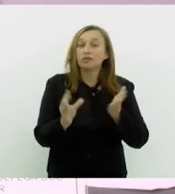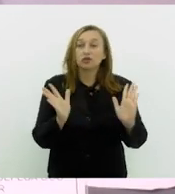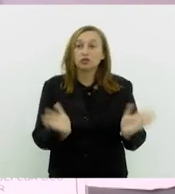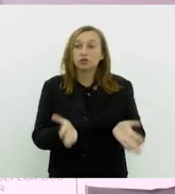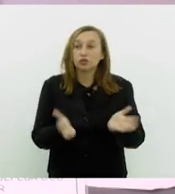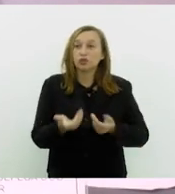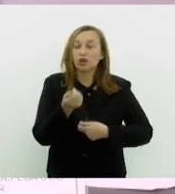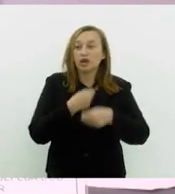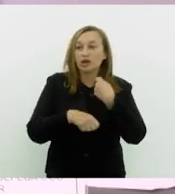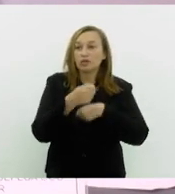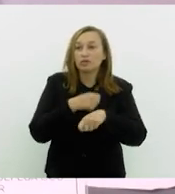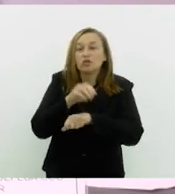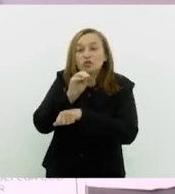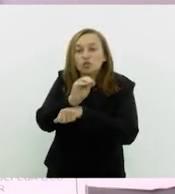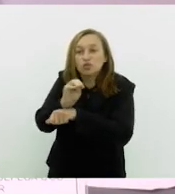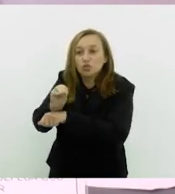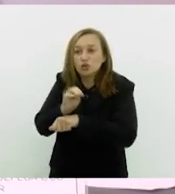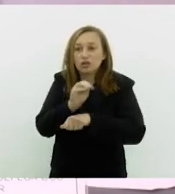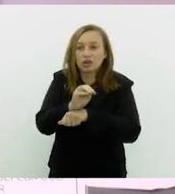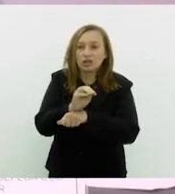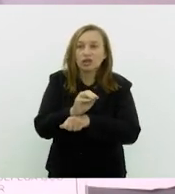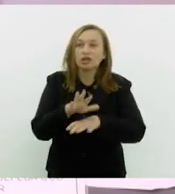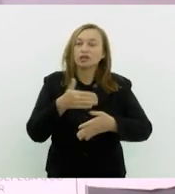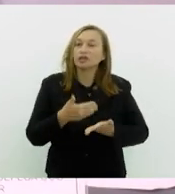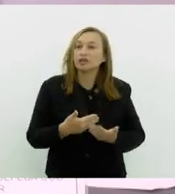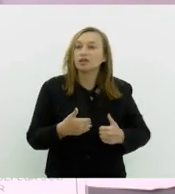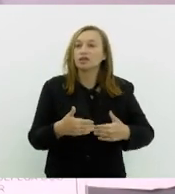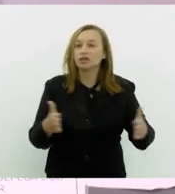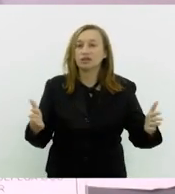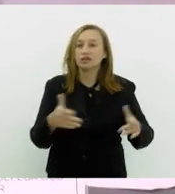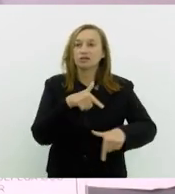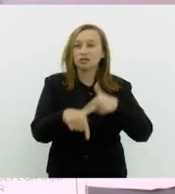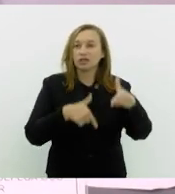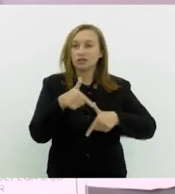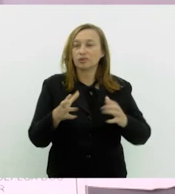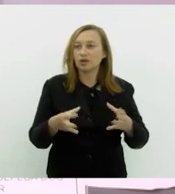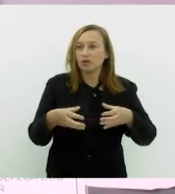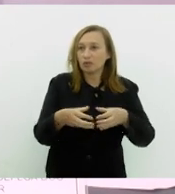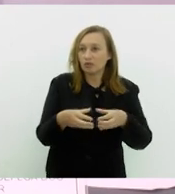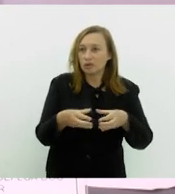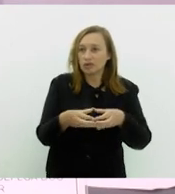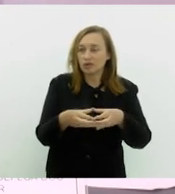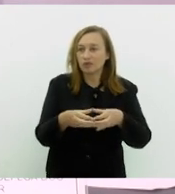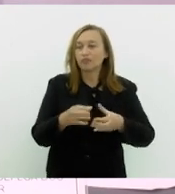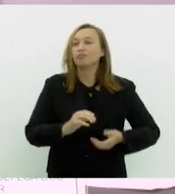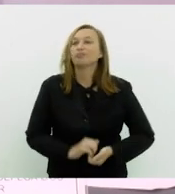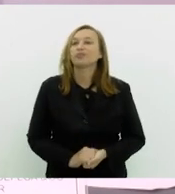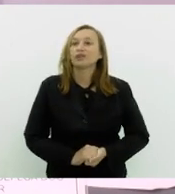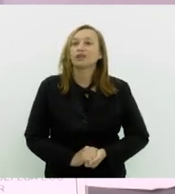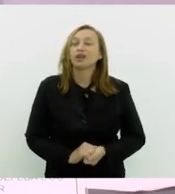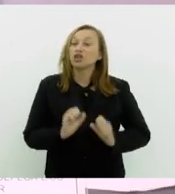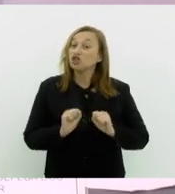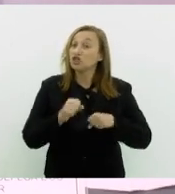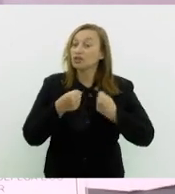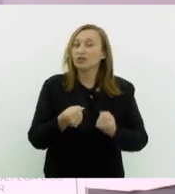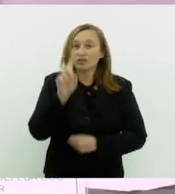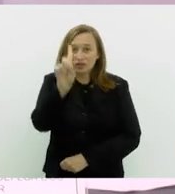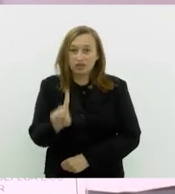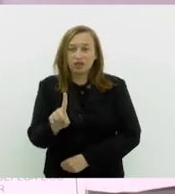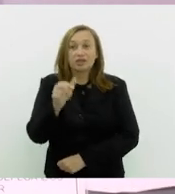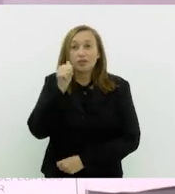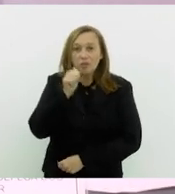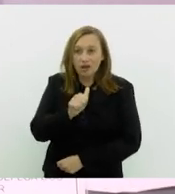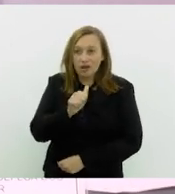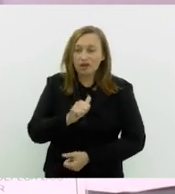é a economia do cuidado. Então, dou por abertos os trabalhos da Comissão de Defesa dos Direitos da